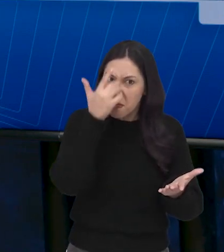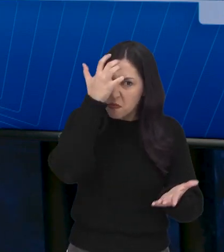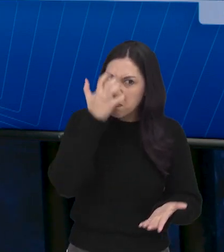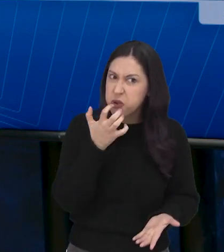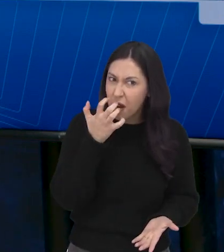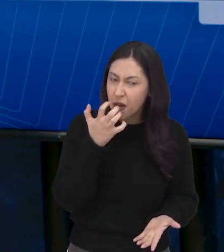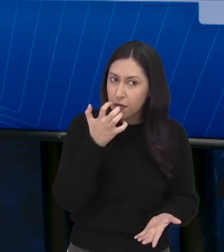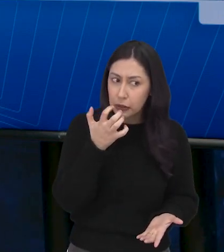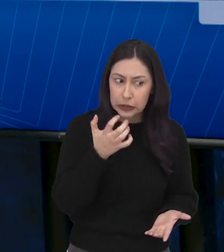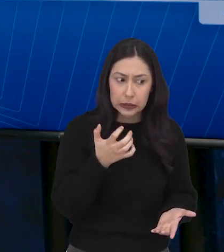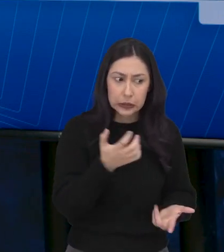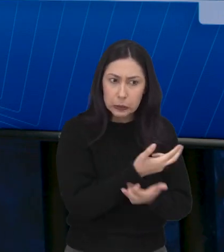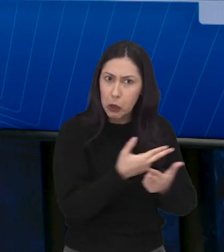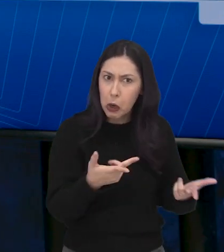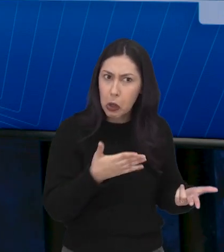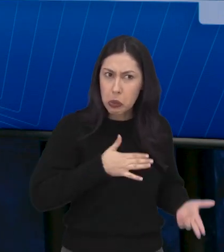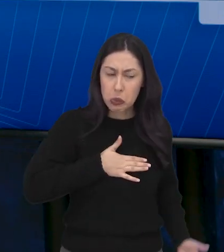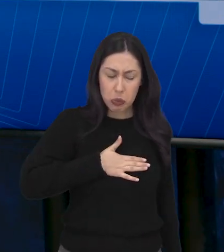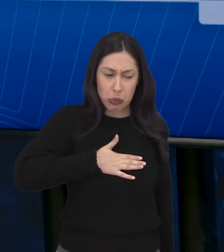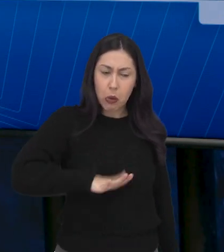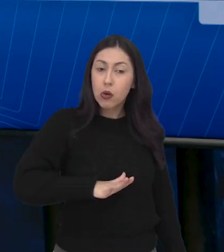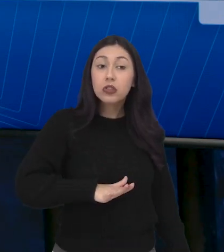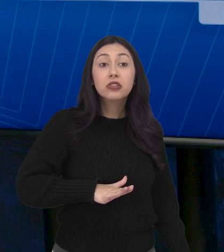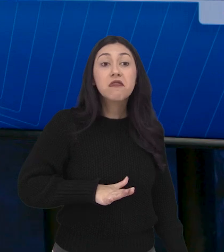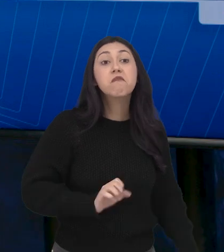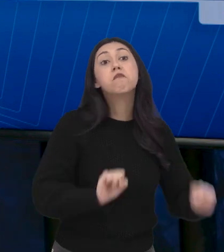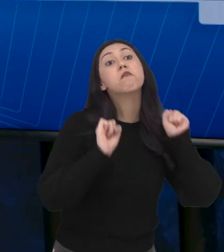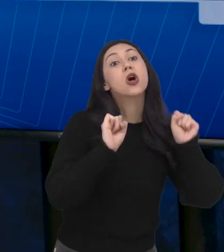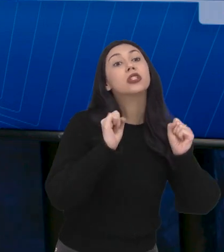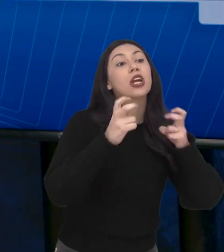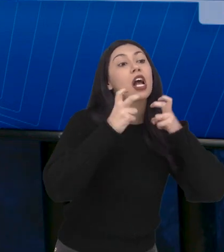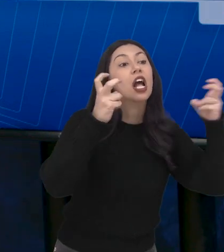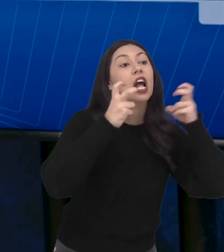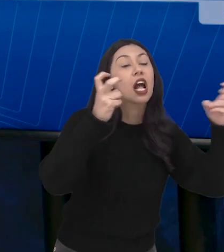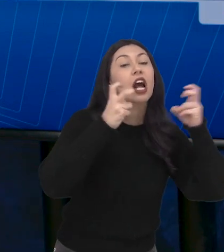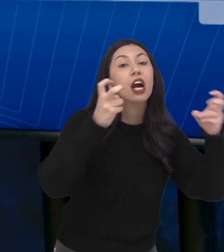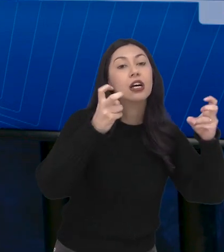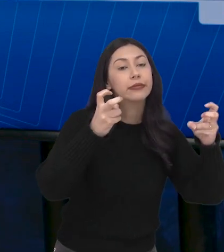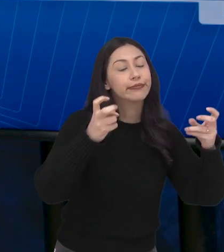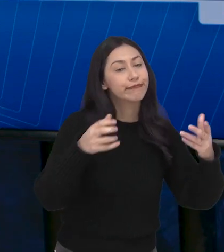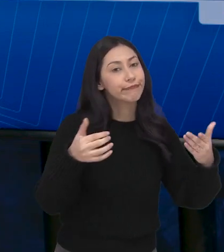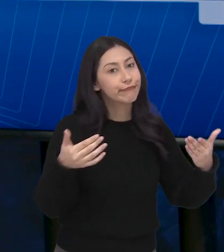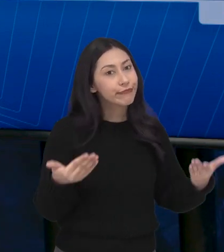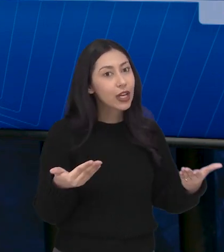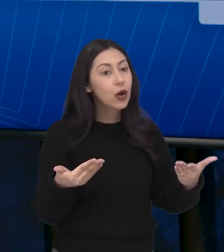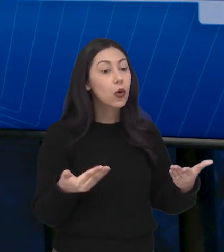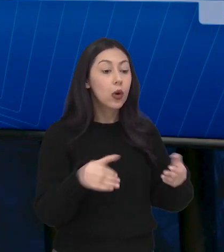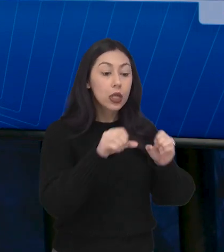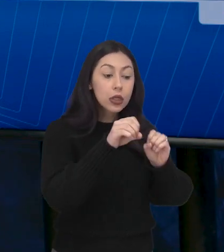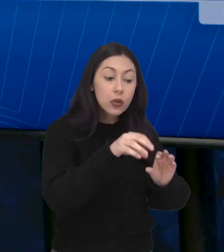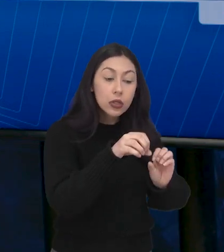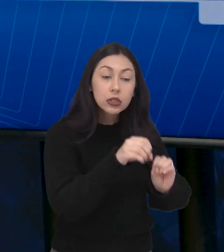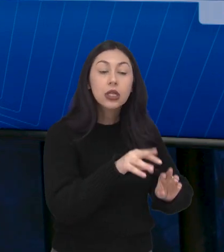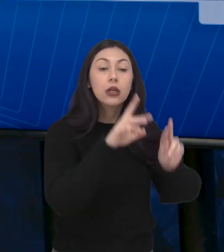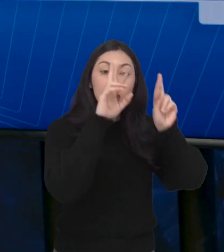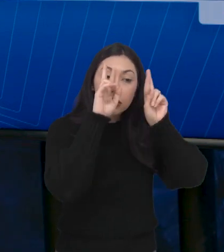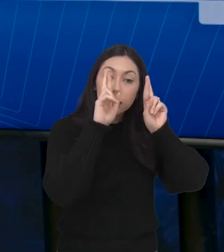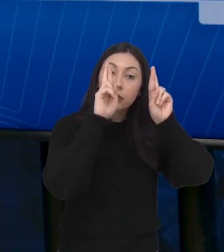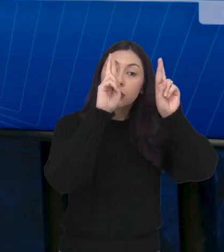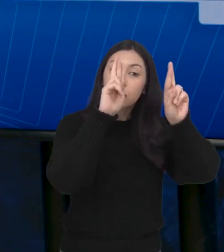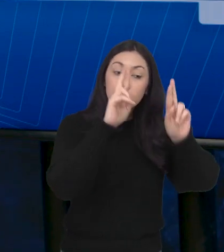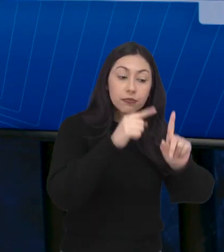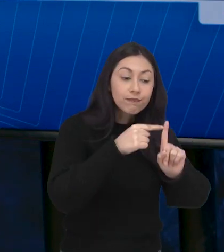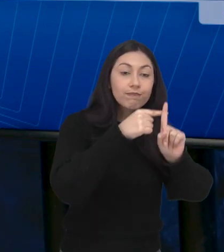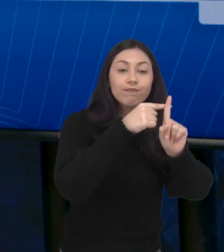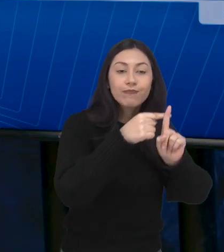ele tá bravo ou quando acontece alguma coisa que não vai conforme o jeito dele, ele também vai gritar. Então, educação respeitosa, educação positiva, ela